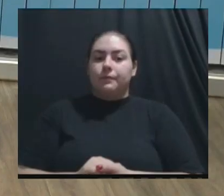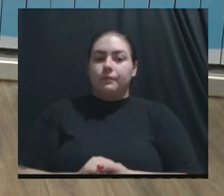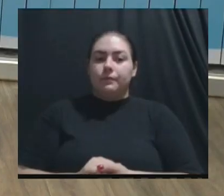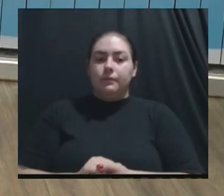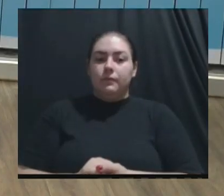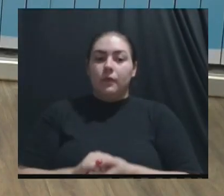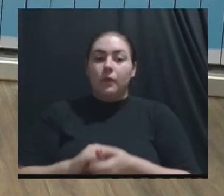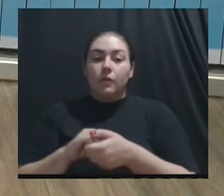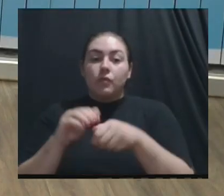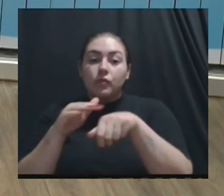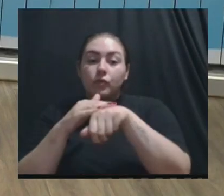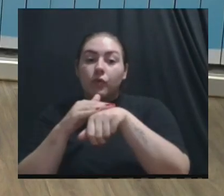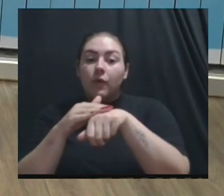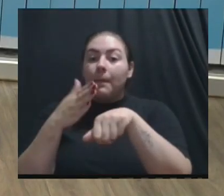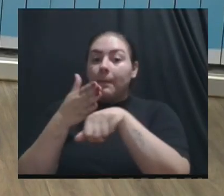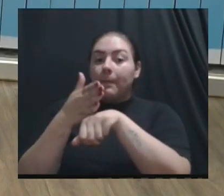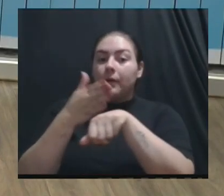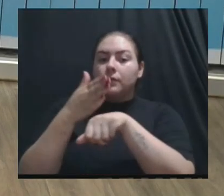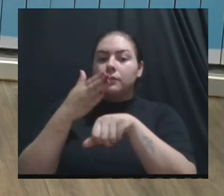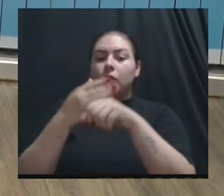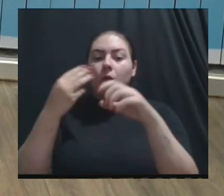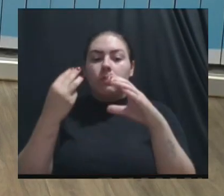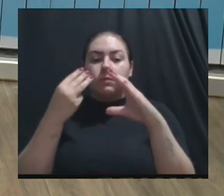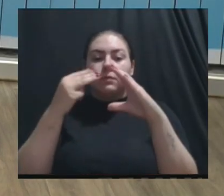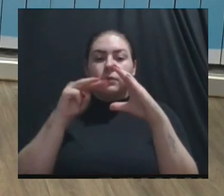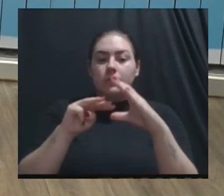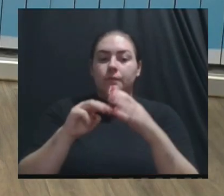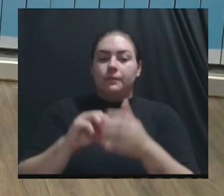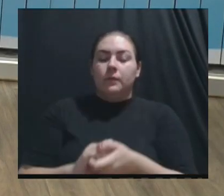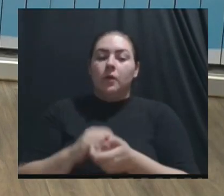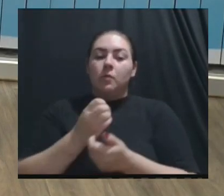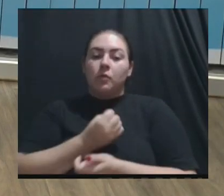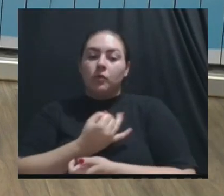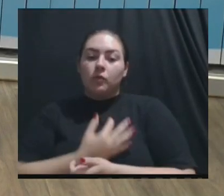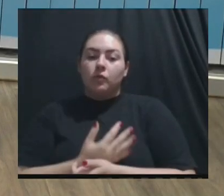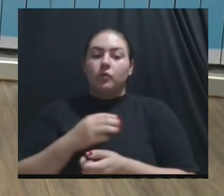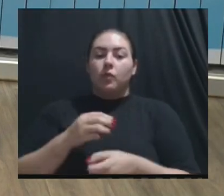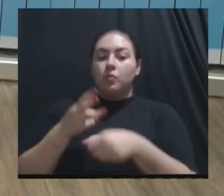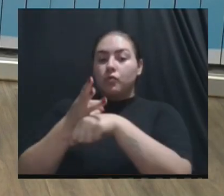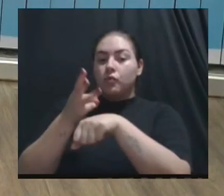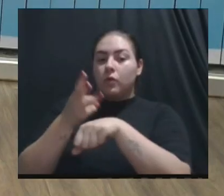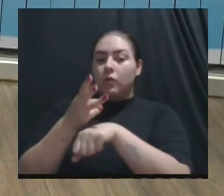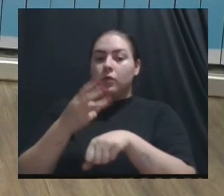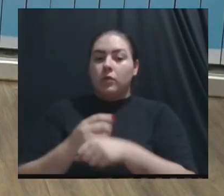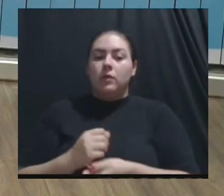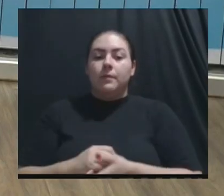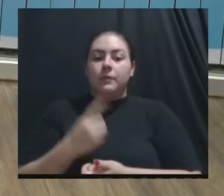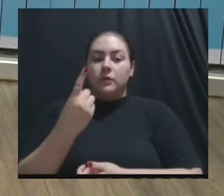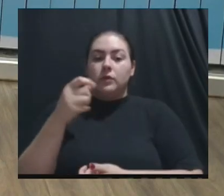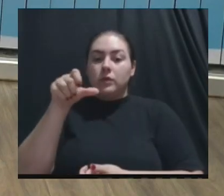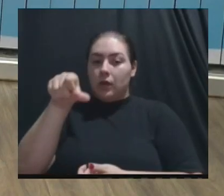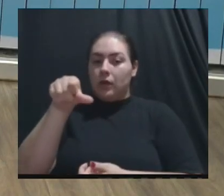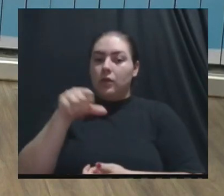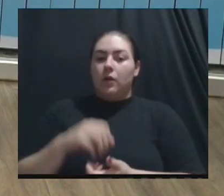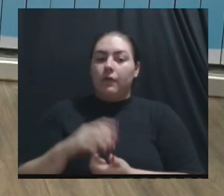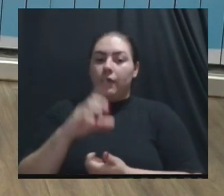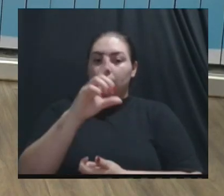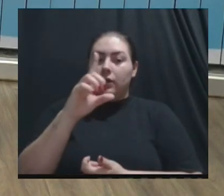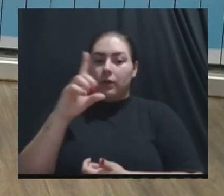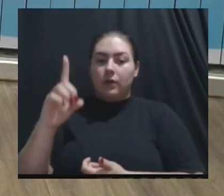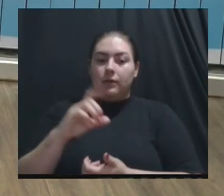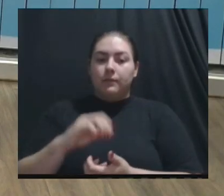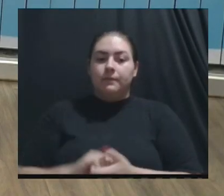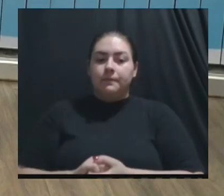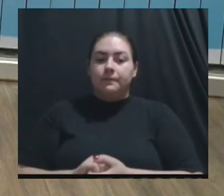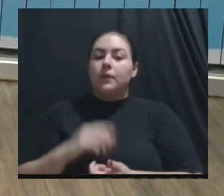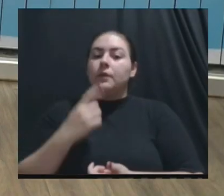sua mensagem para o número do nosso WhatsApp, 19 é o nosso DDD. Para você que é de Campinas e região, já sabe, né? Pode